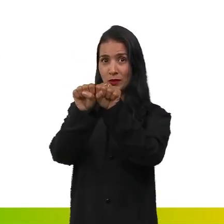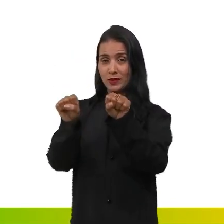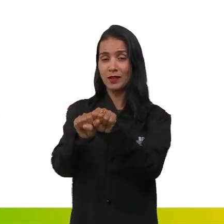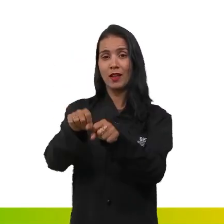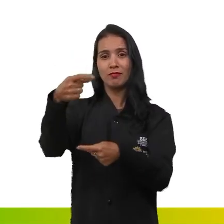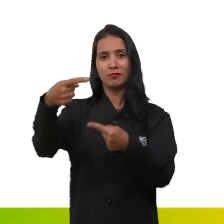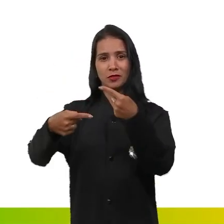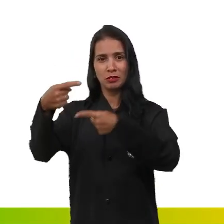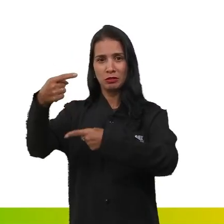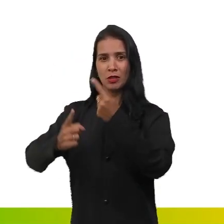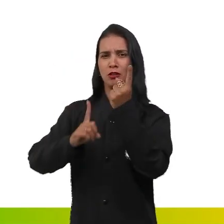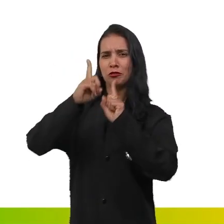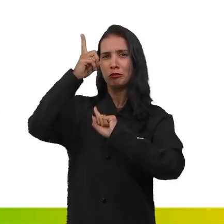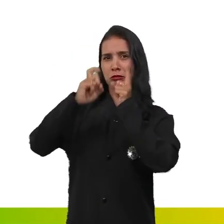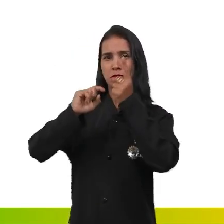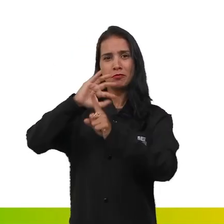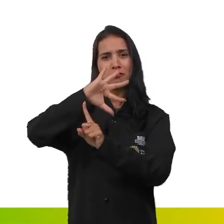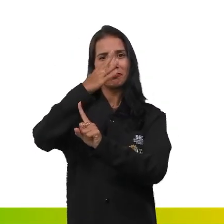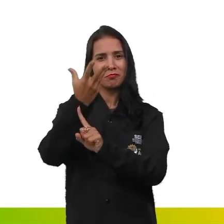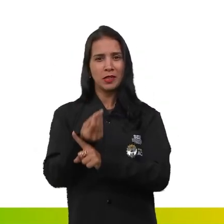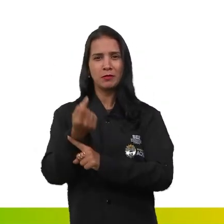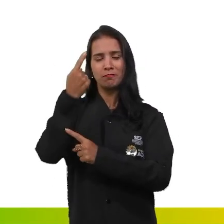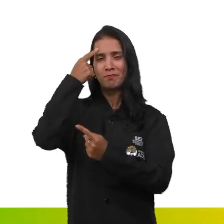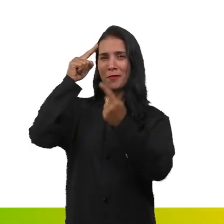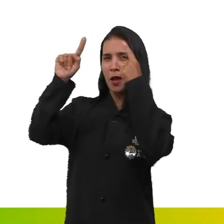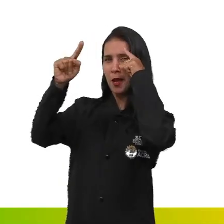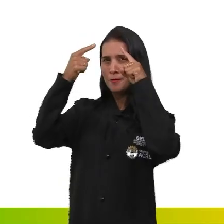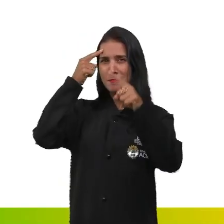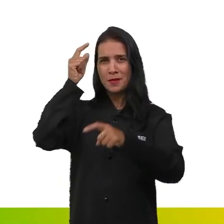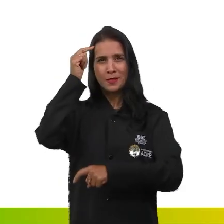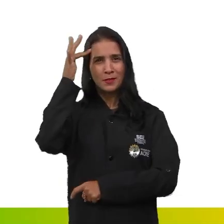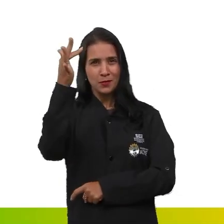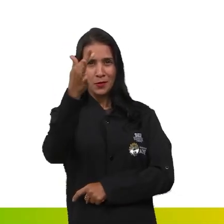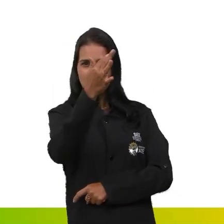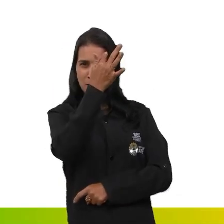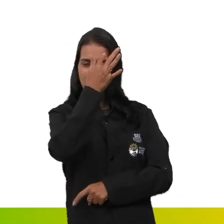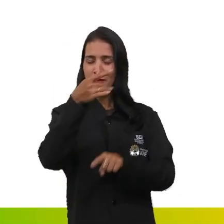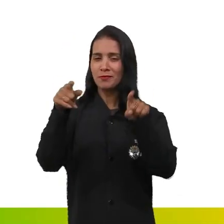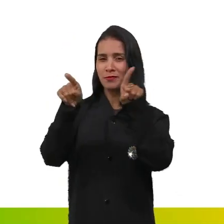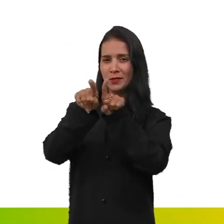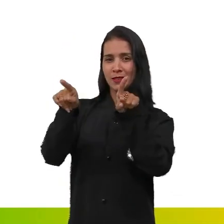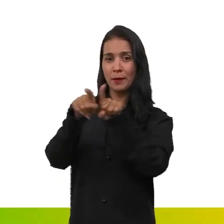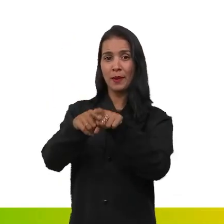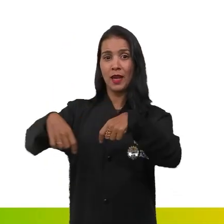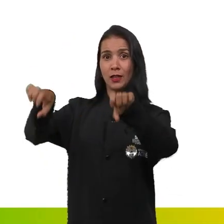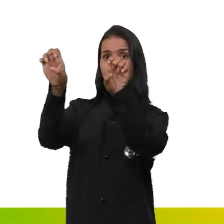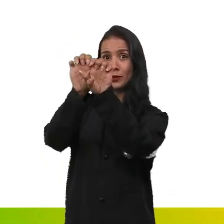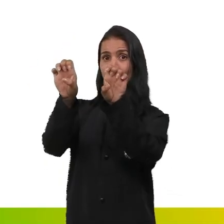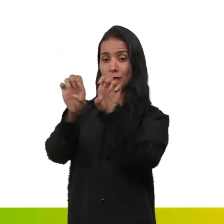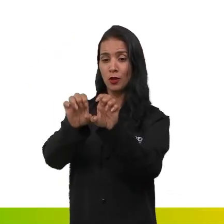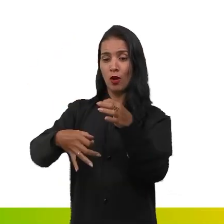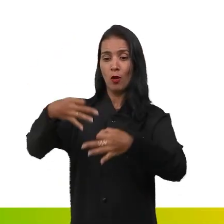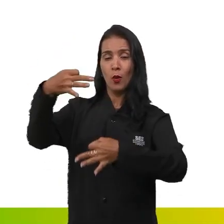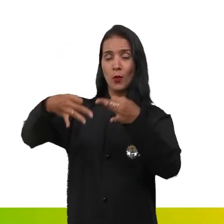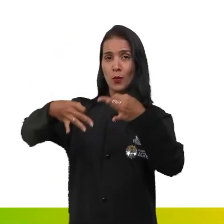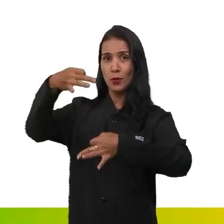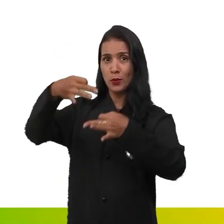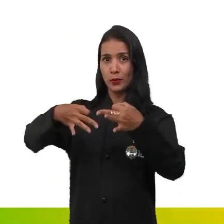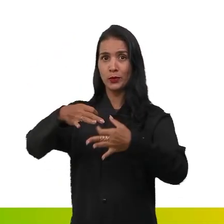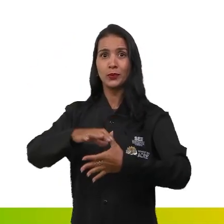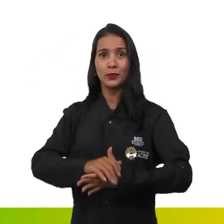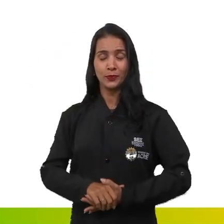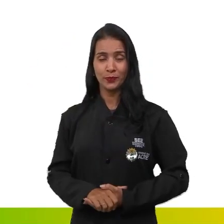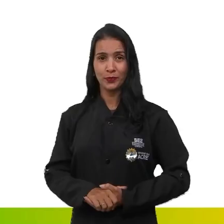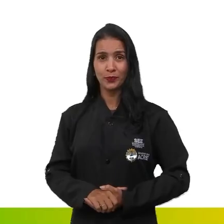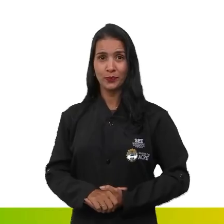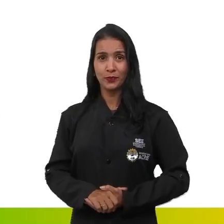políticos, expressões artísticas, pensamento filosófico e estruturas jurídicas.